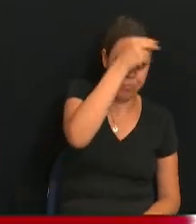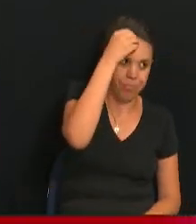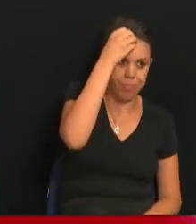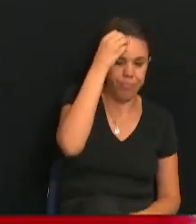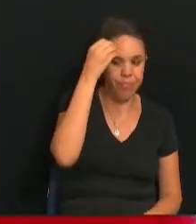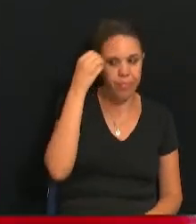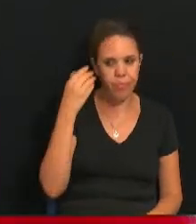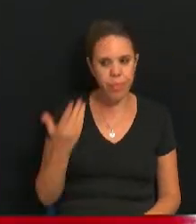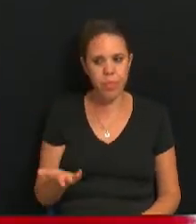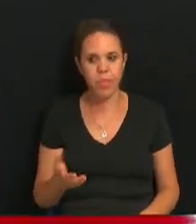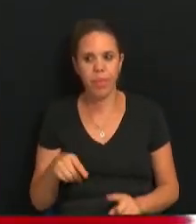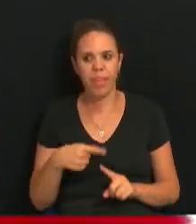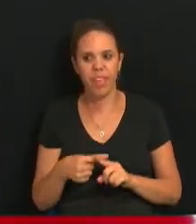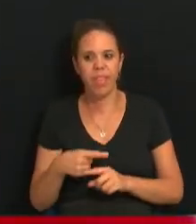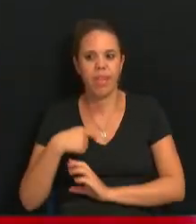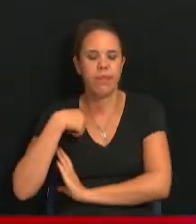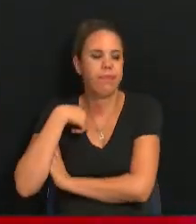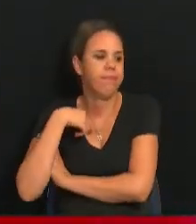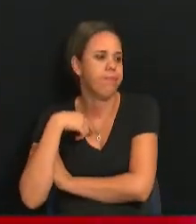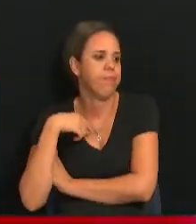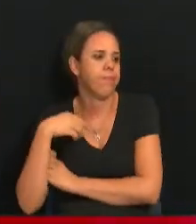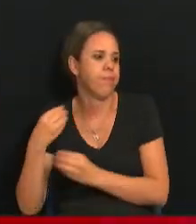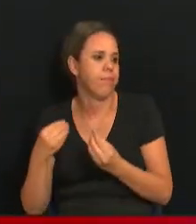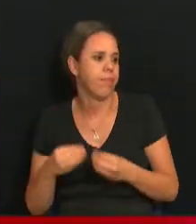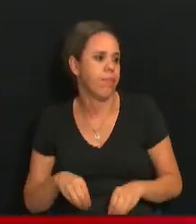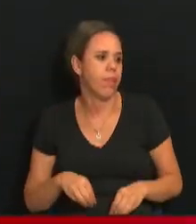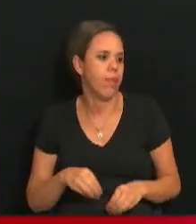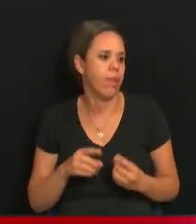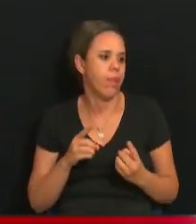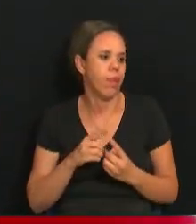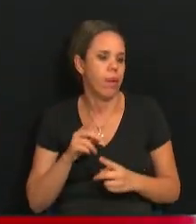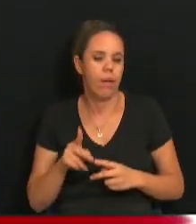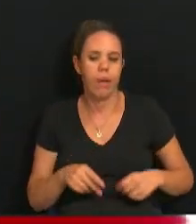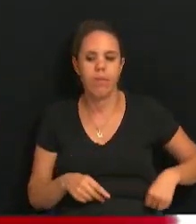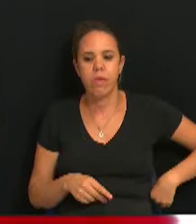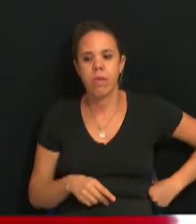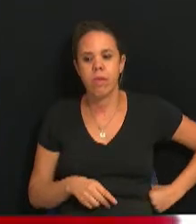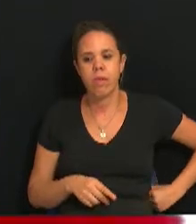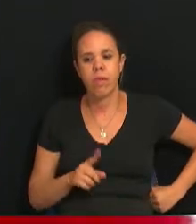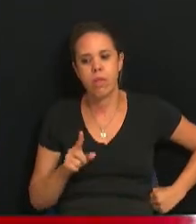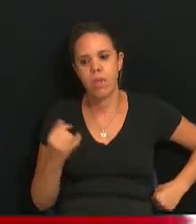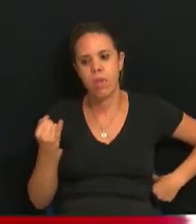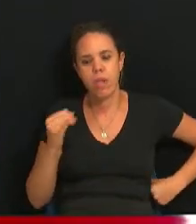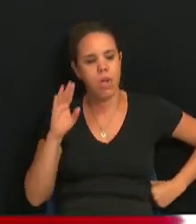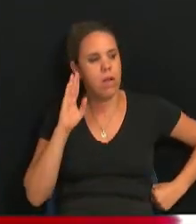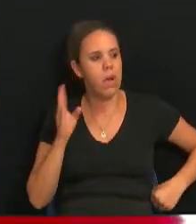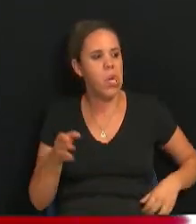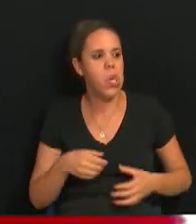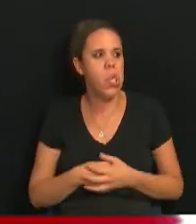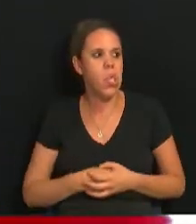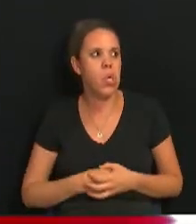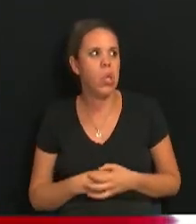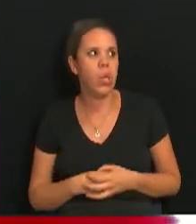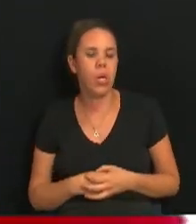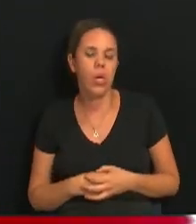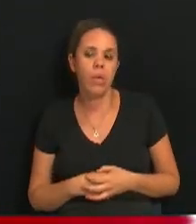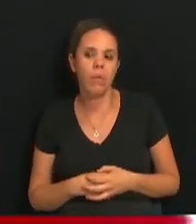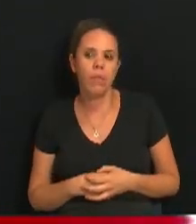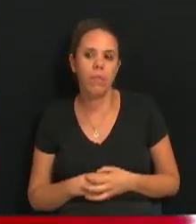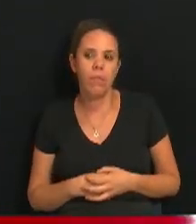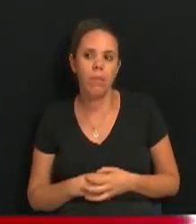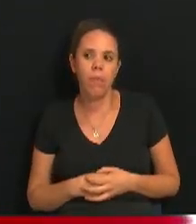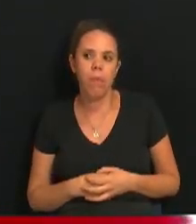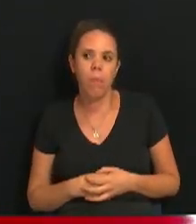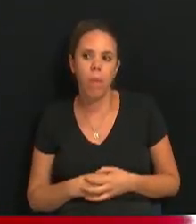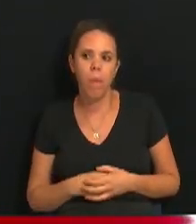e, além disso, afeta o atendimento à população, que é o ponto principal do serviço público, né? Nós estamos aqui